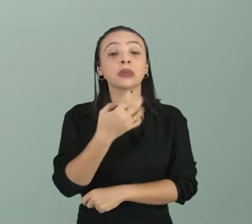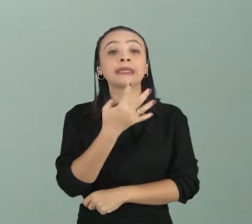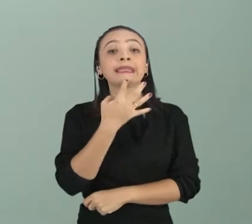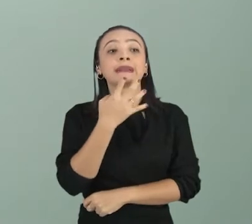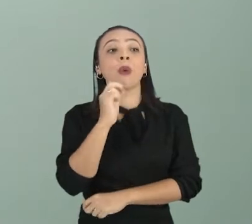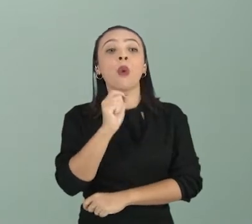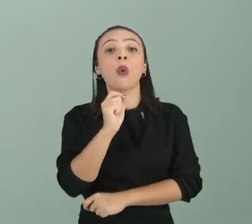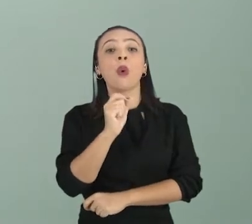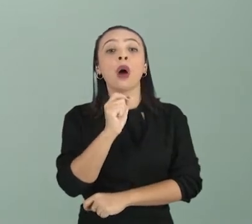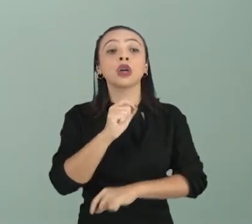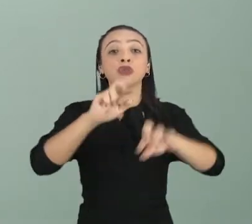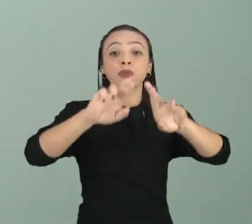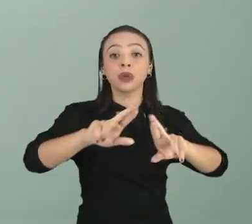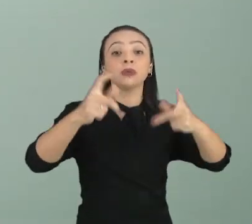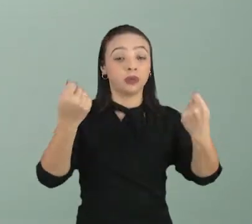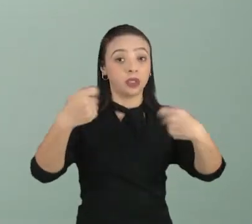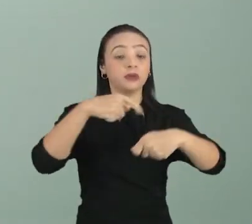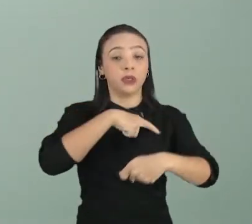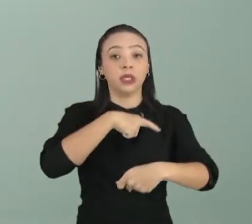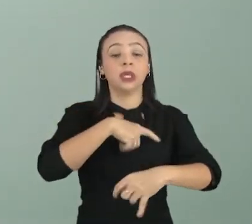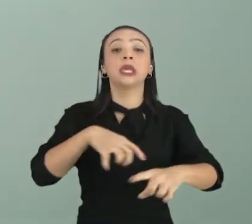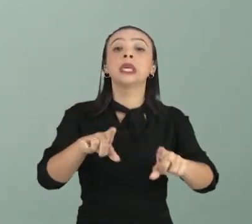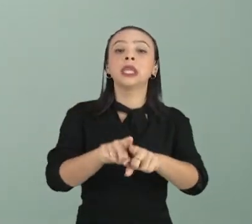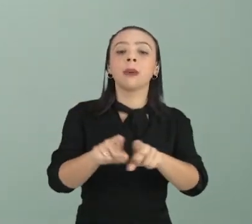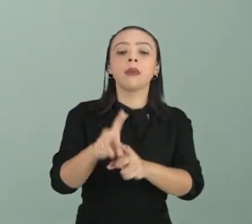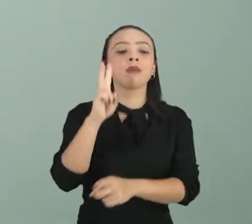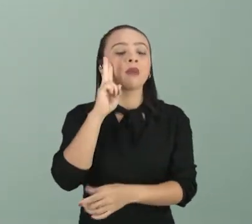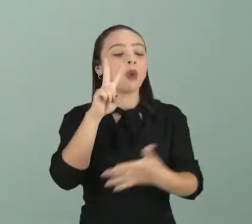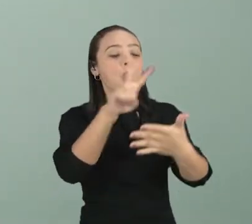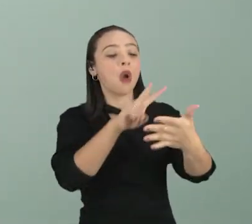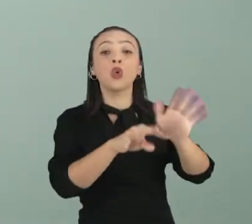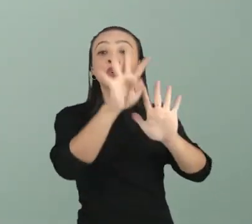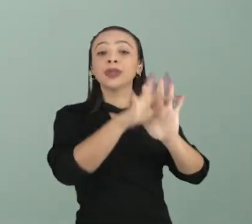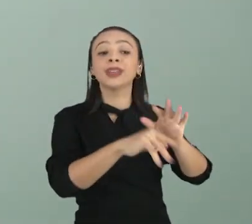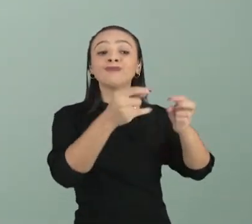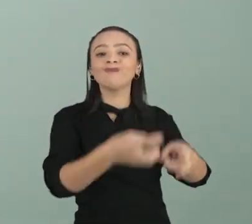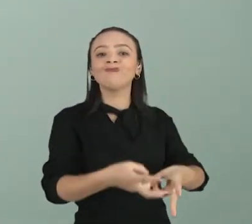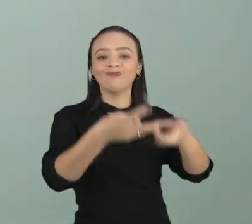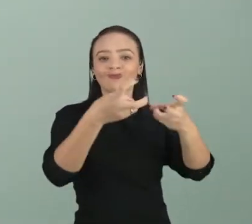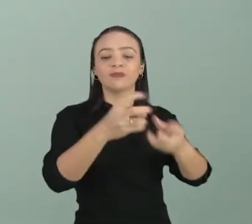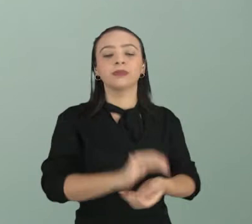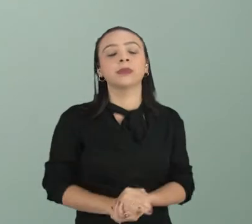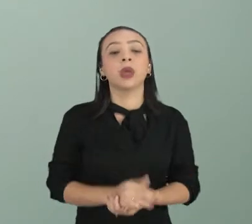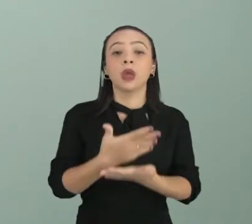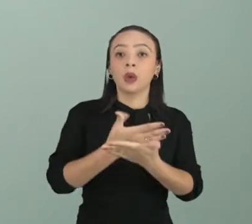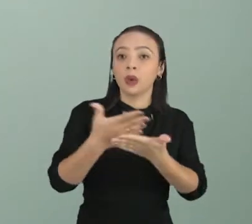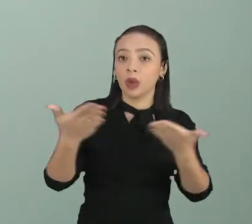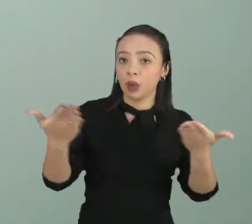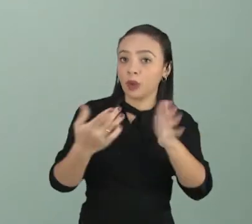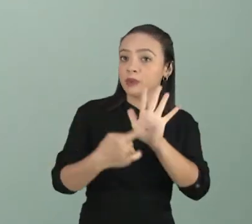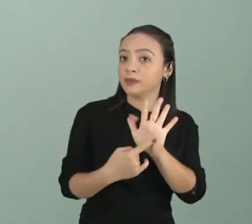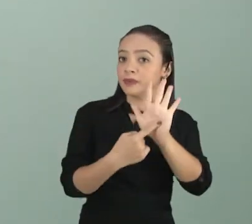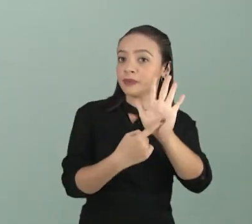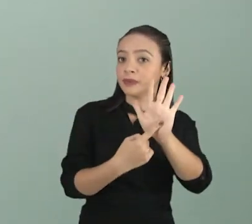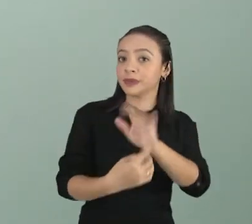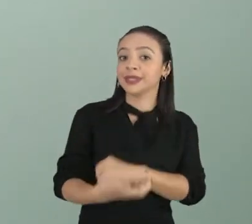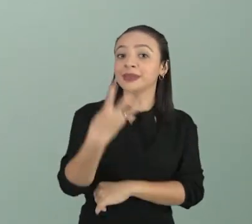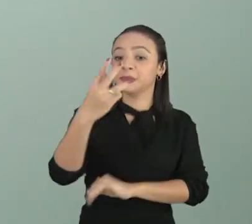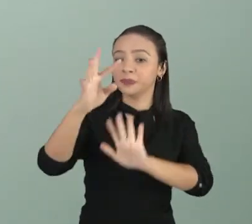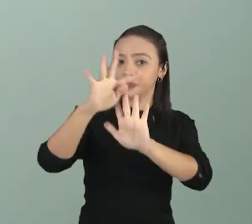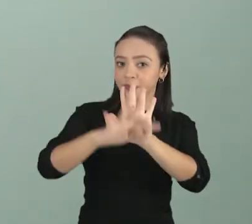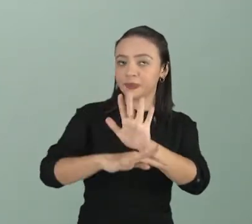as diferenças entre eles e saber reconhecê-los. Vamos lá! Para a gente iniciar, vou mostrar 3 textos